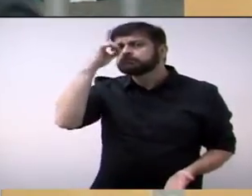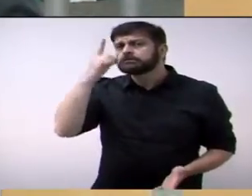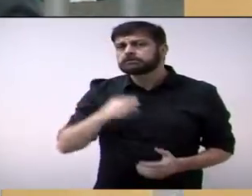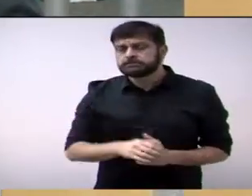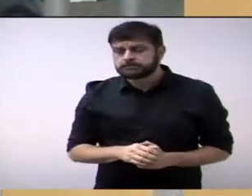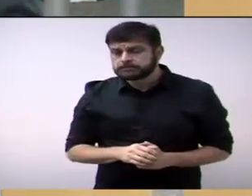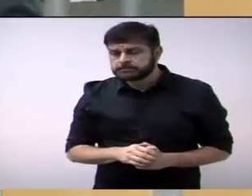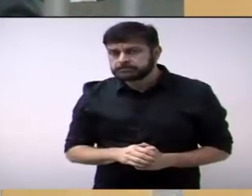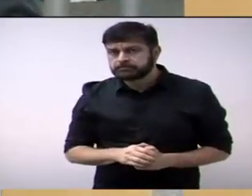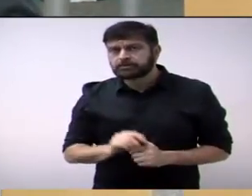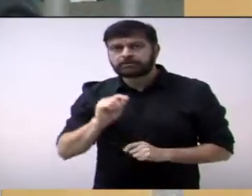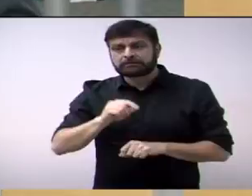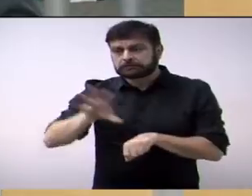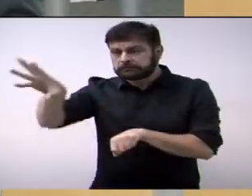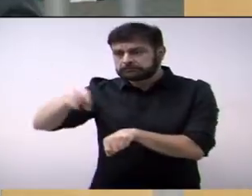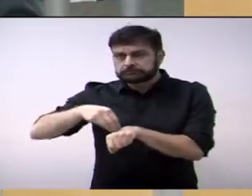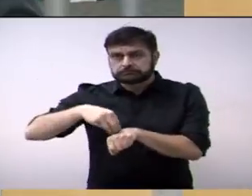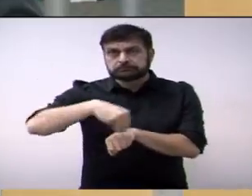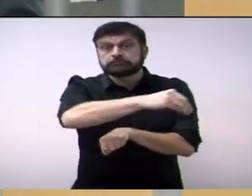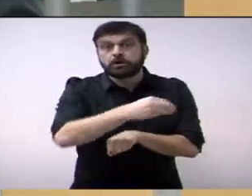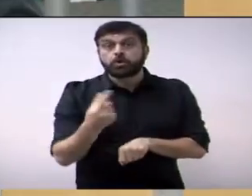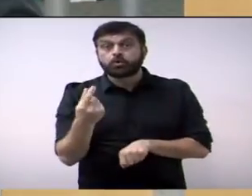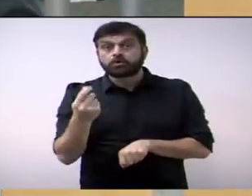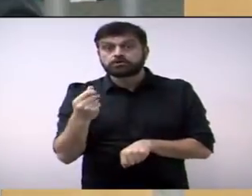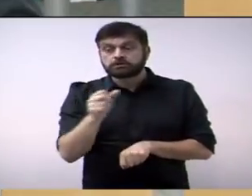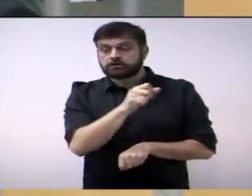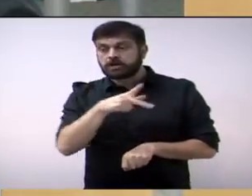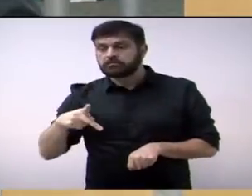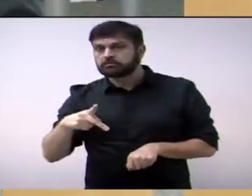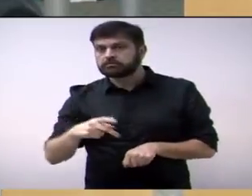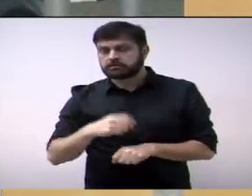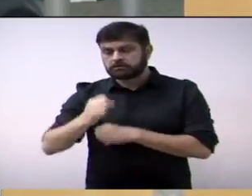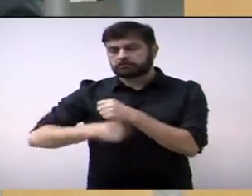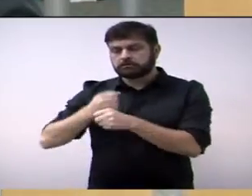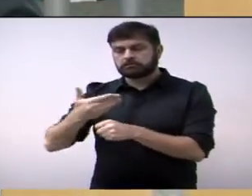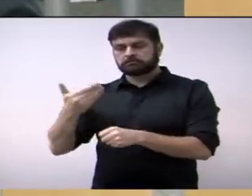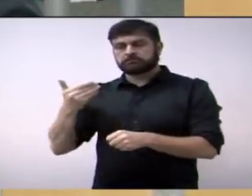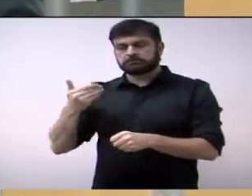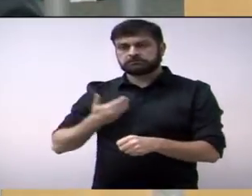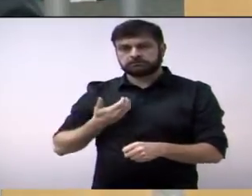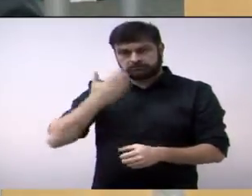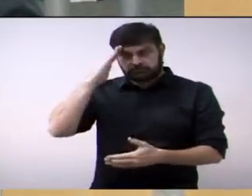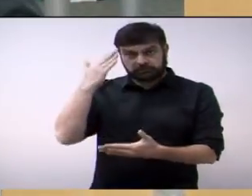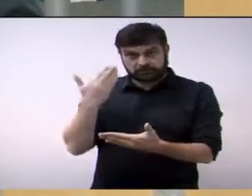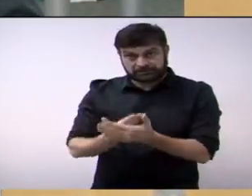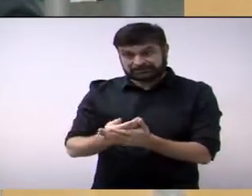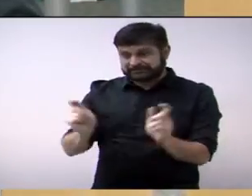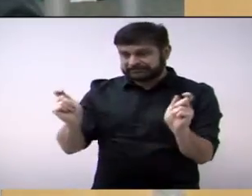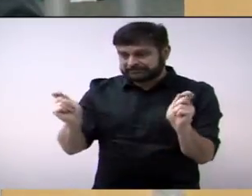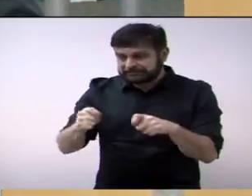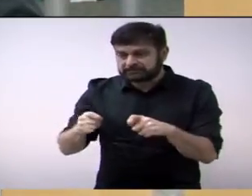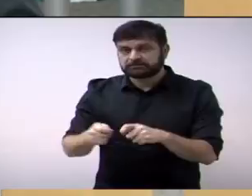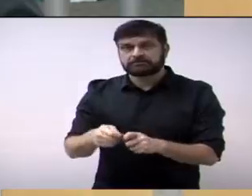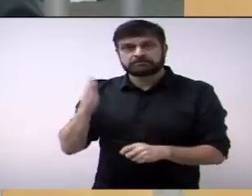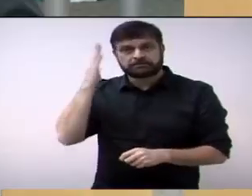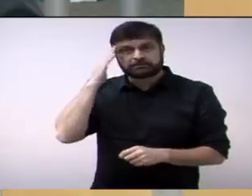sobre aquela pedalada fiscal que houve com a Pauliprev no ano passado. Eu acredito que a comissão já poderia se antecipar